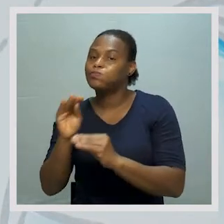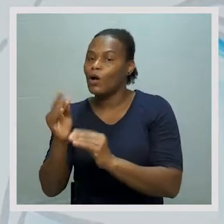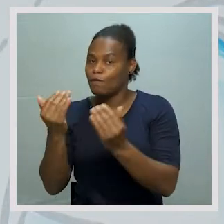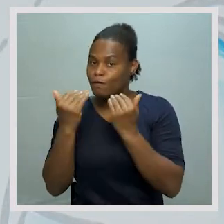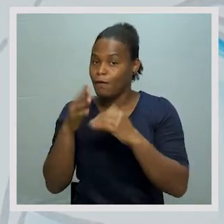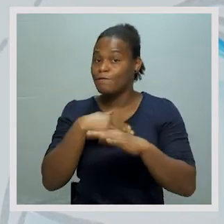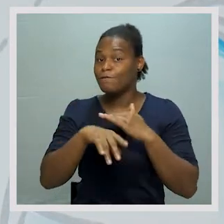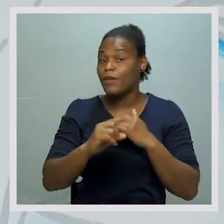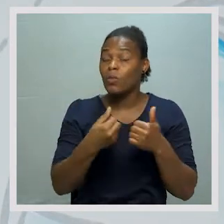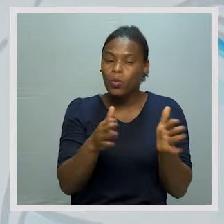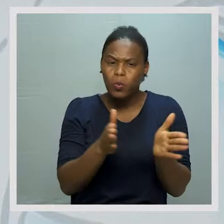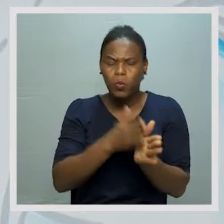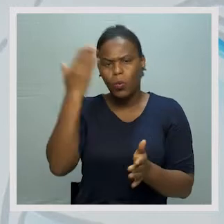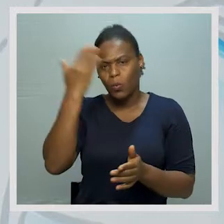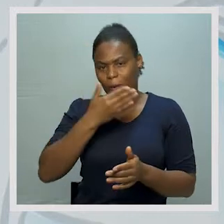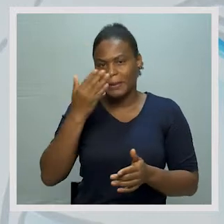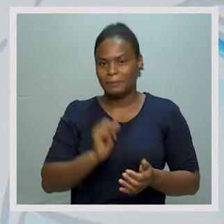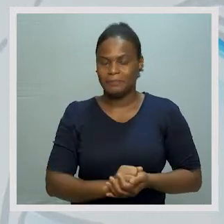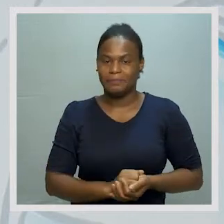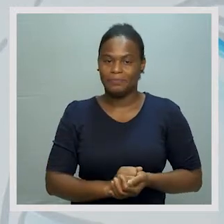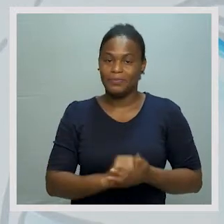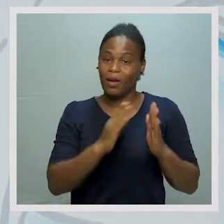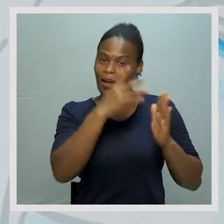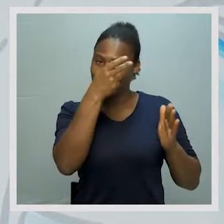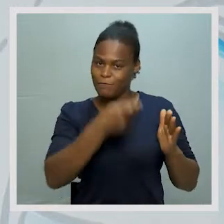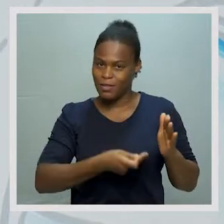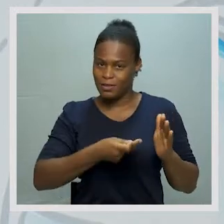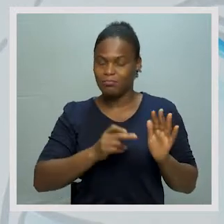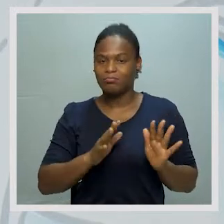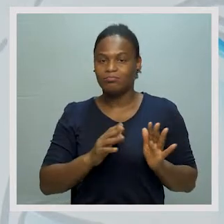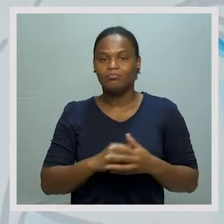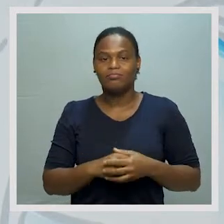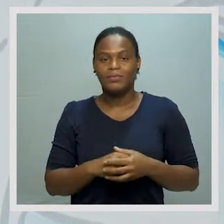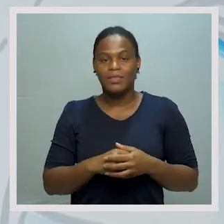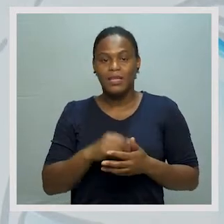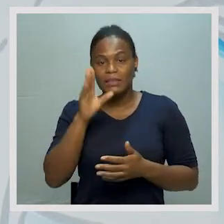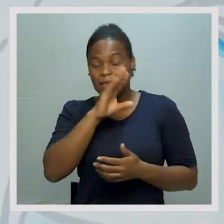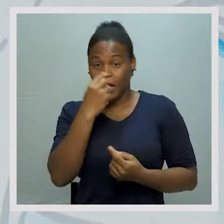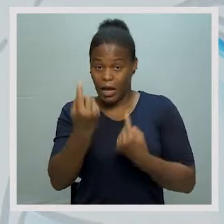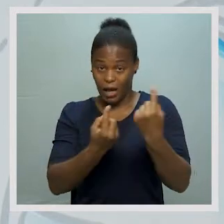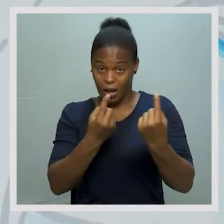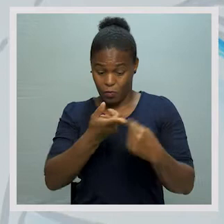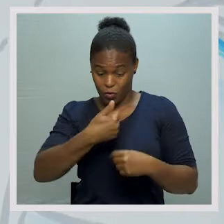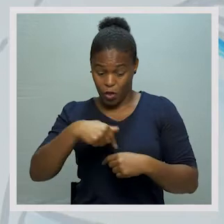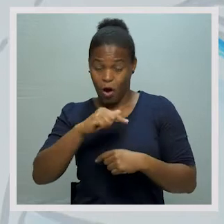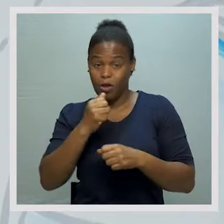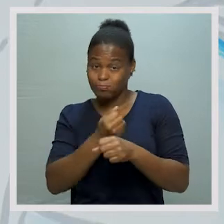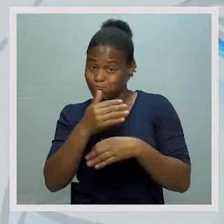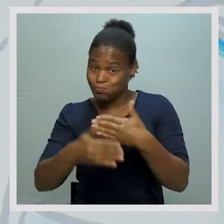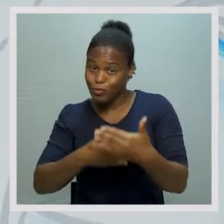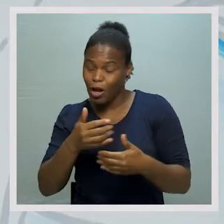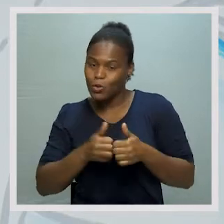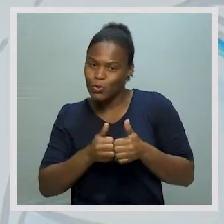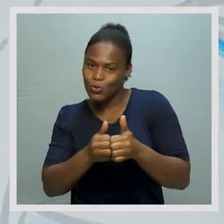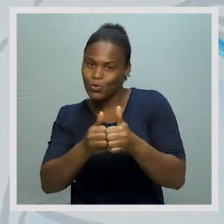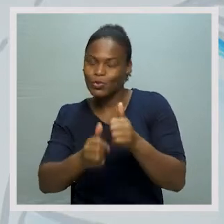que são feitas todos os dias. Fique em casa. Se cada um fizer a sua parte,